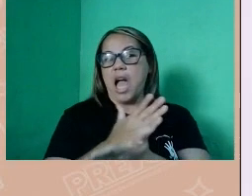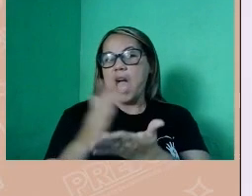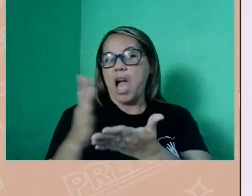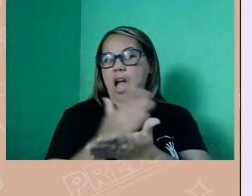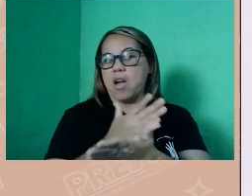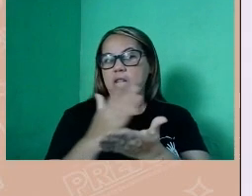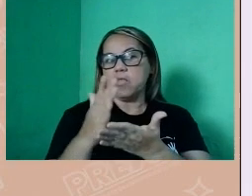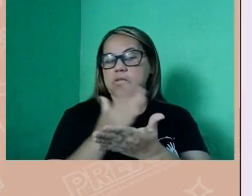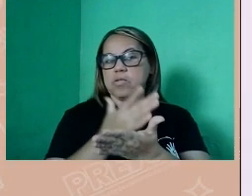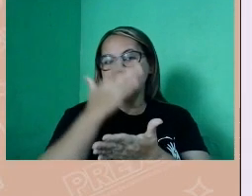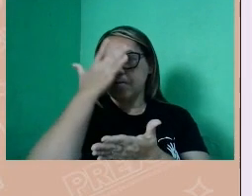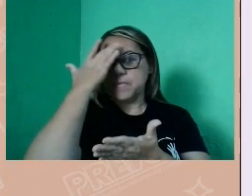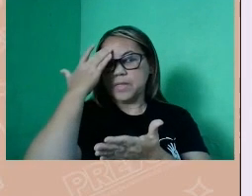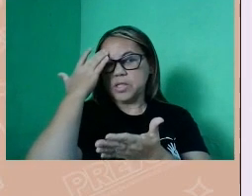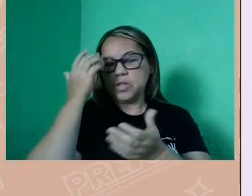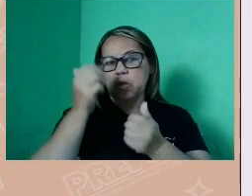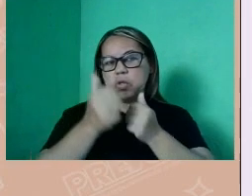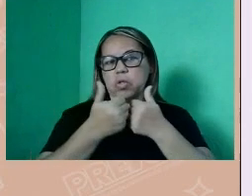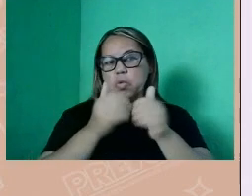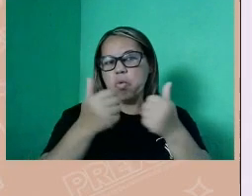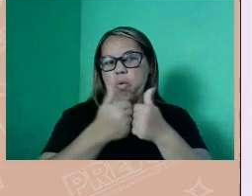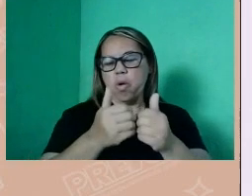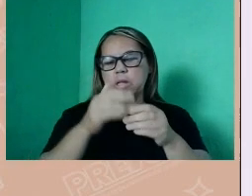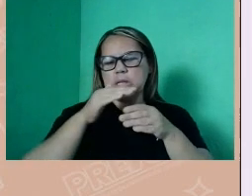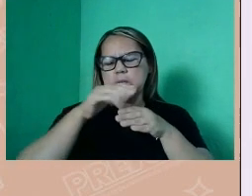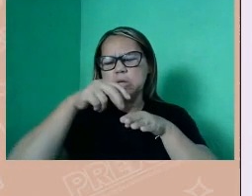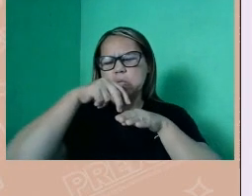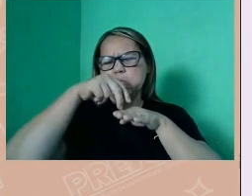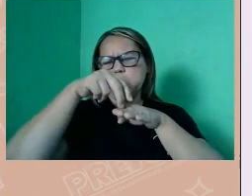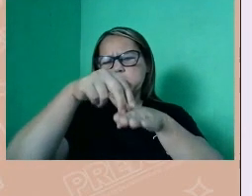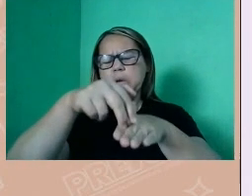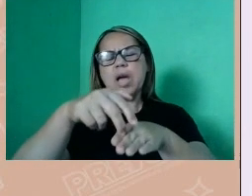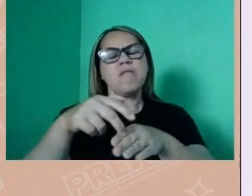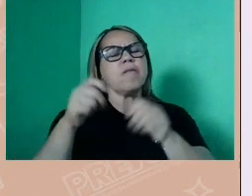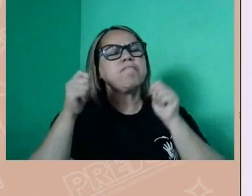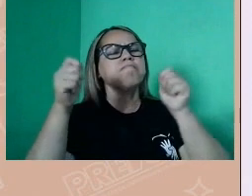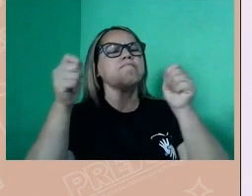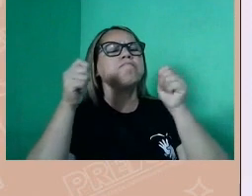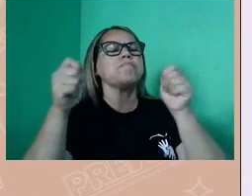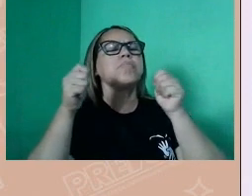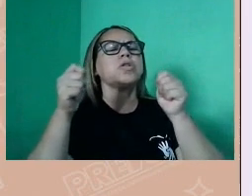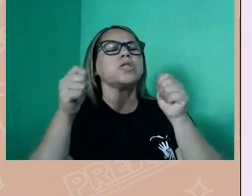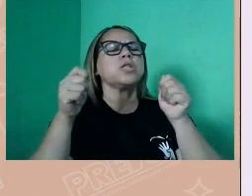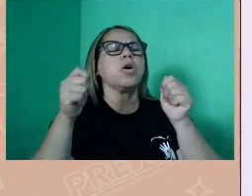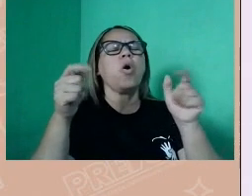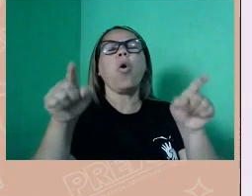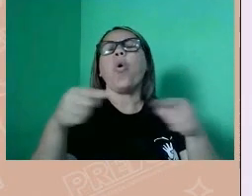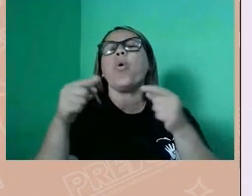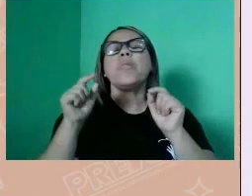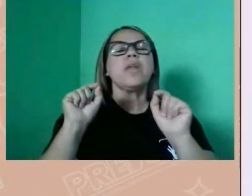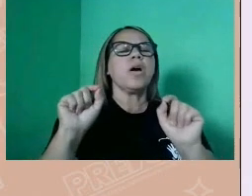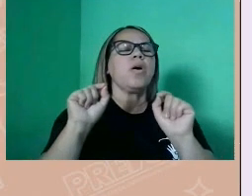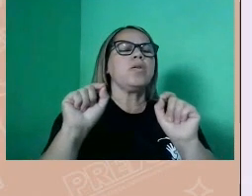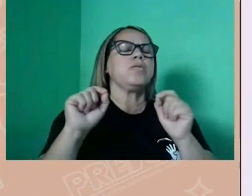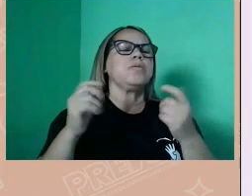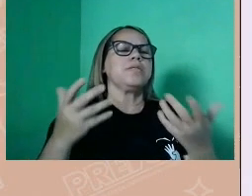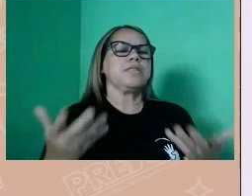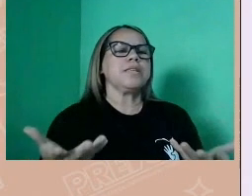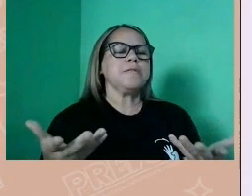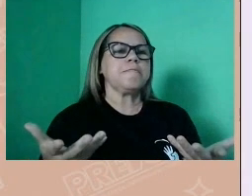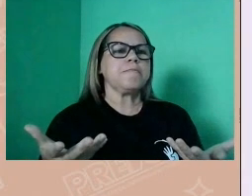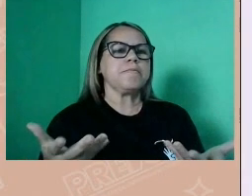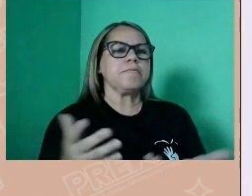também era uma forma de protest protesto contra o que? against the price of public